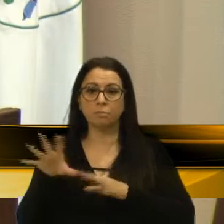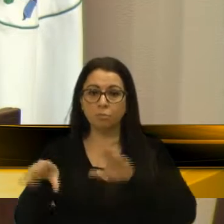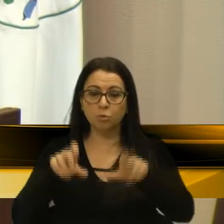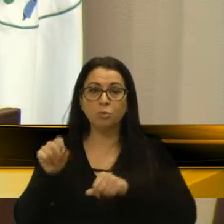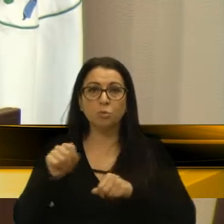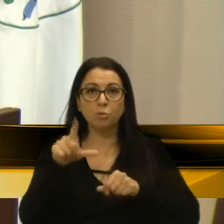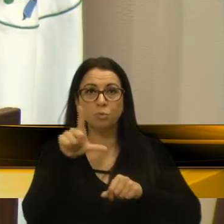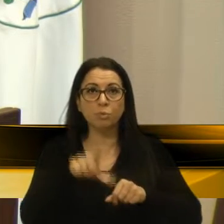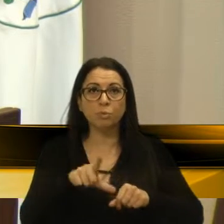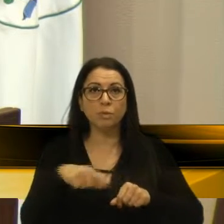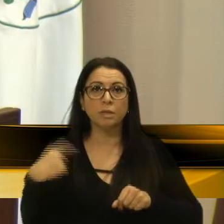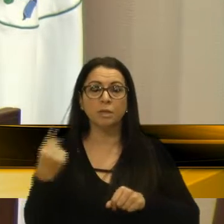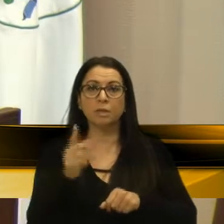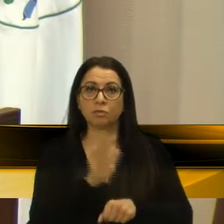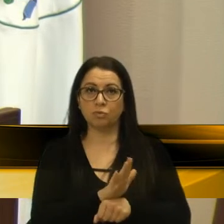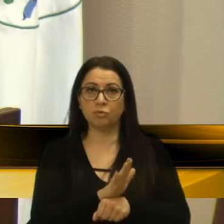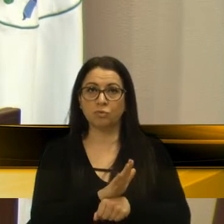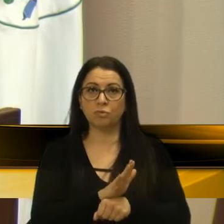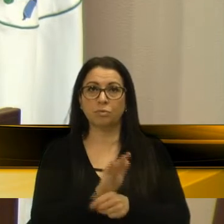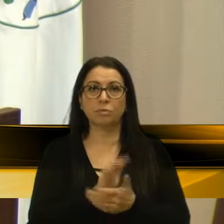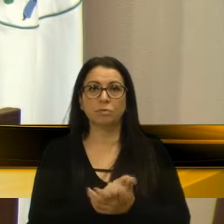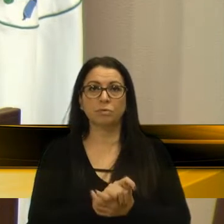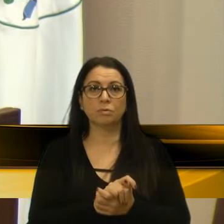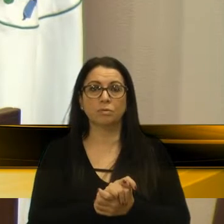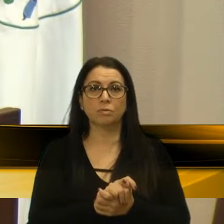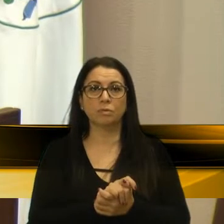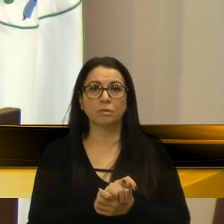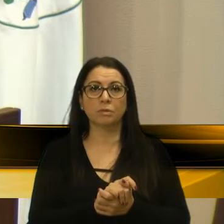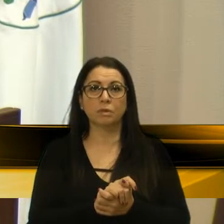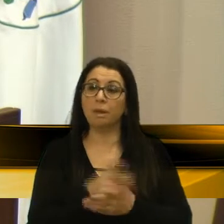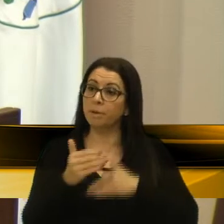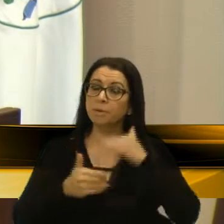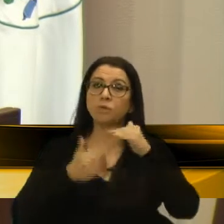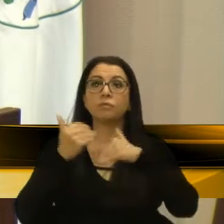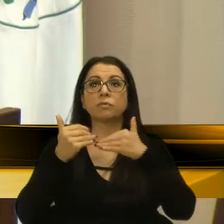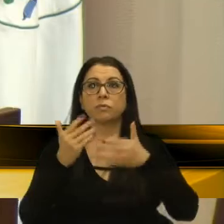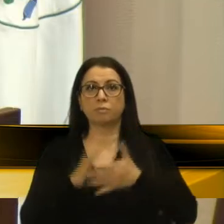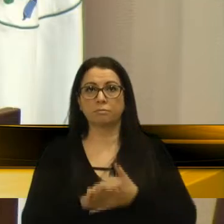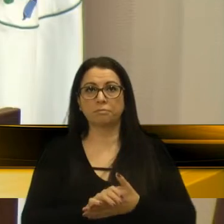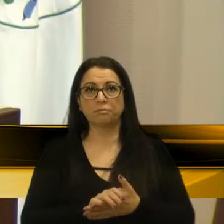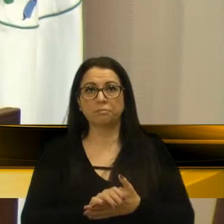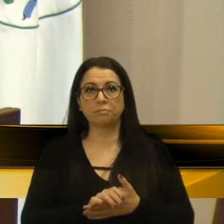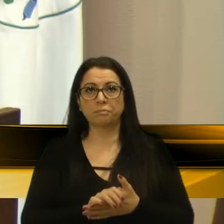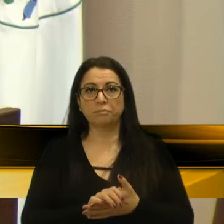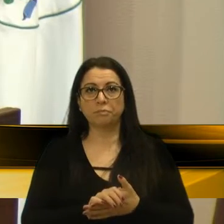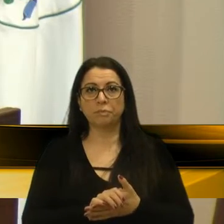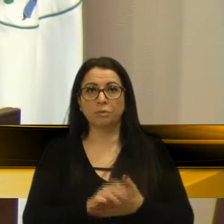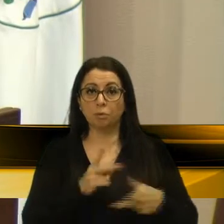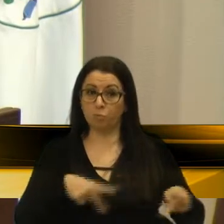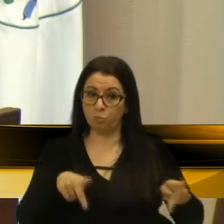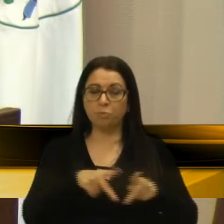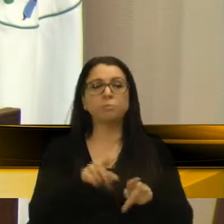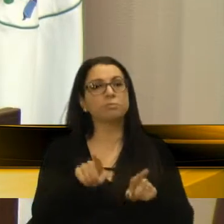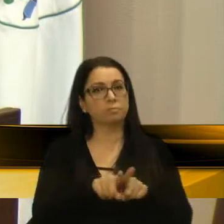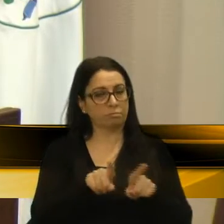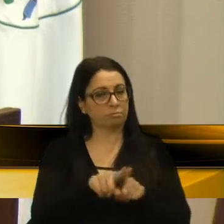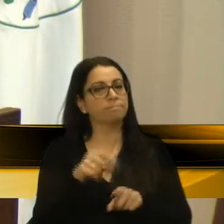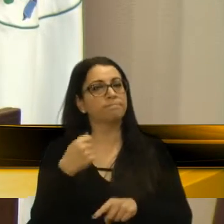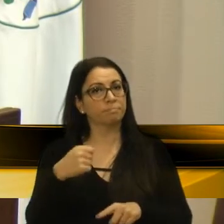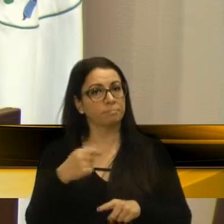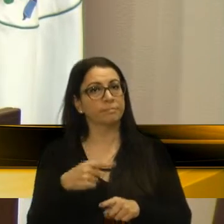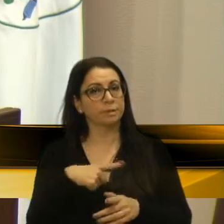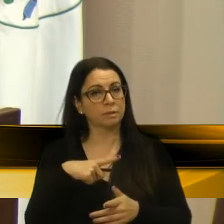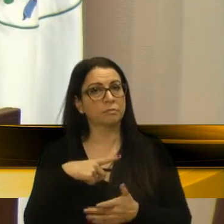ambiente colaborativo para se desenvolver, o público também precisa